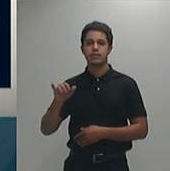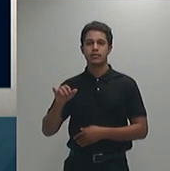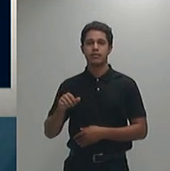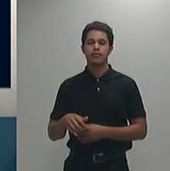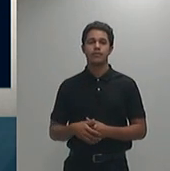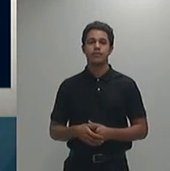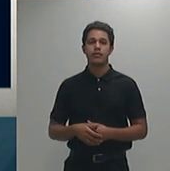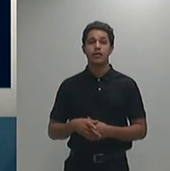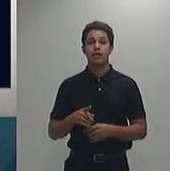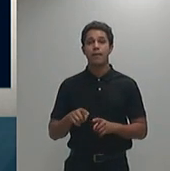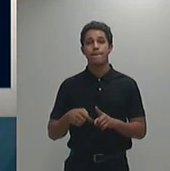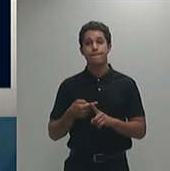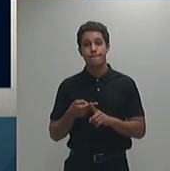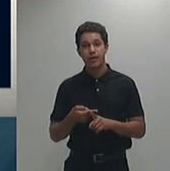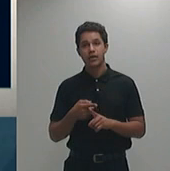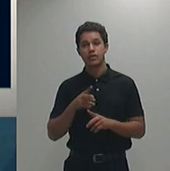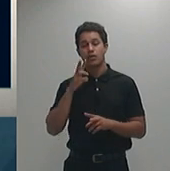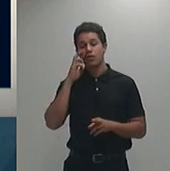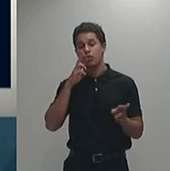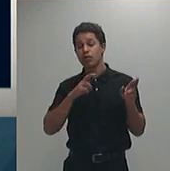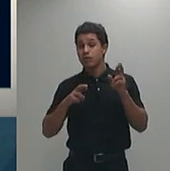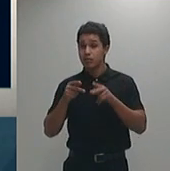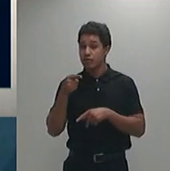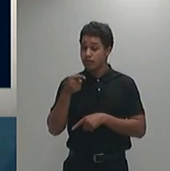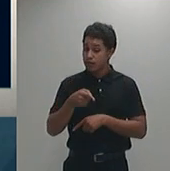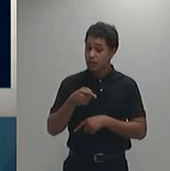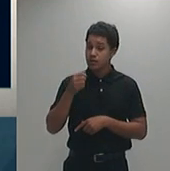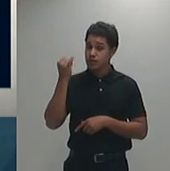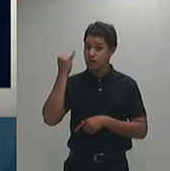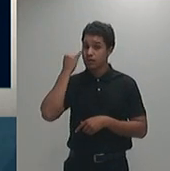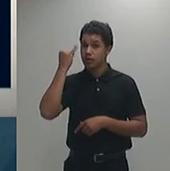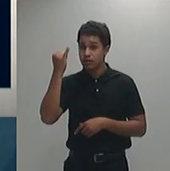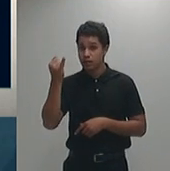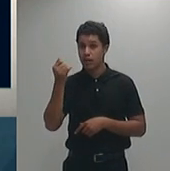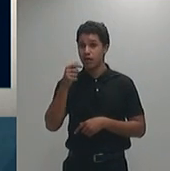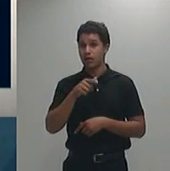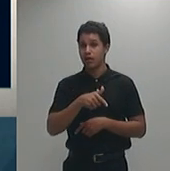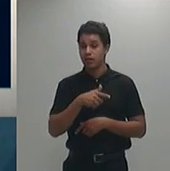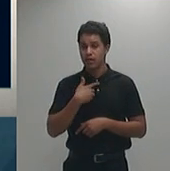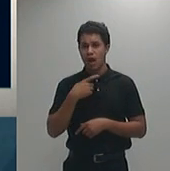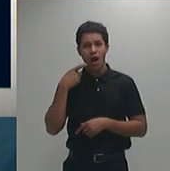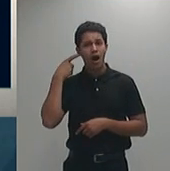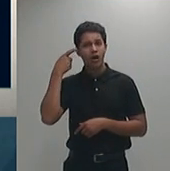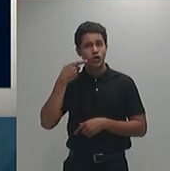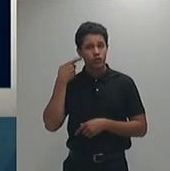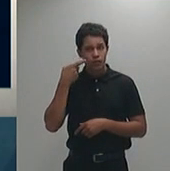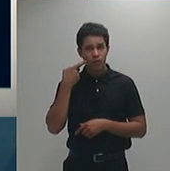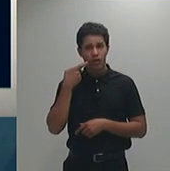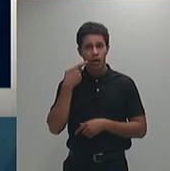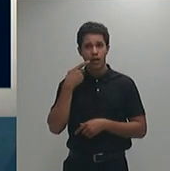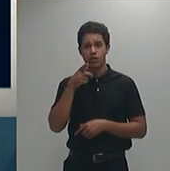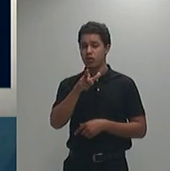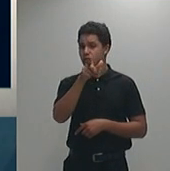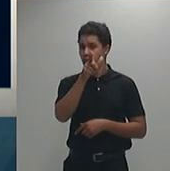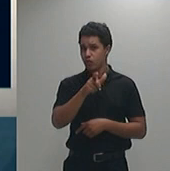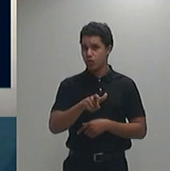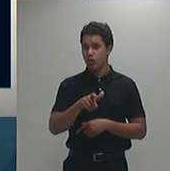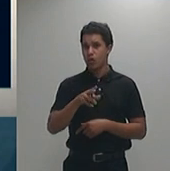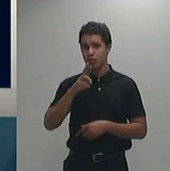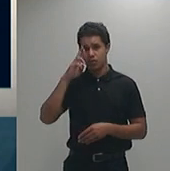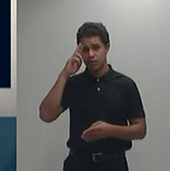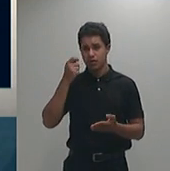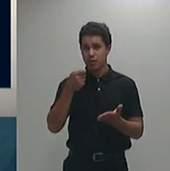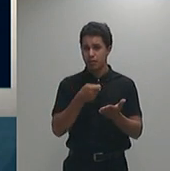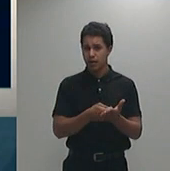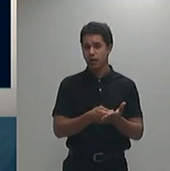mais observe-se que nessa perspectiva sendo advogado o efetivo titular os honorários de